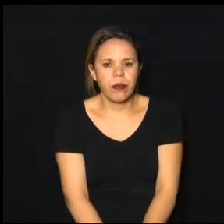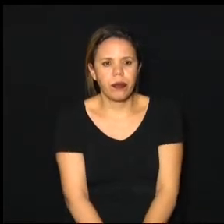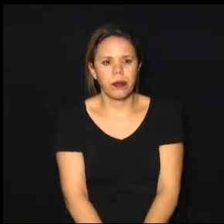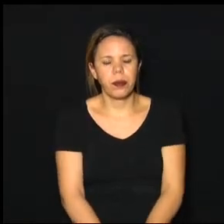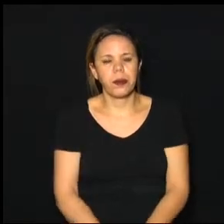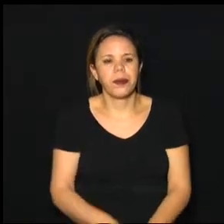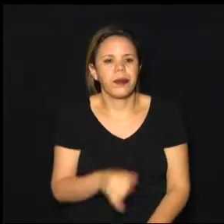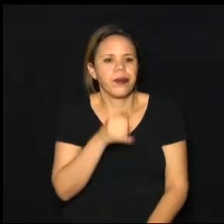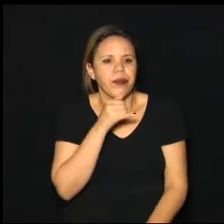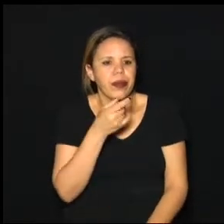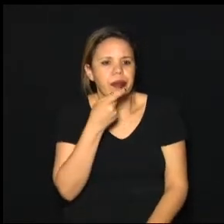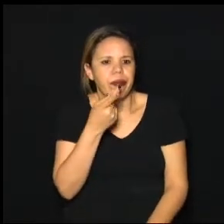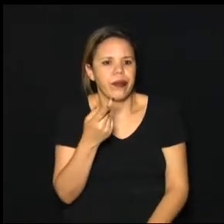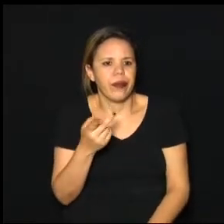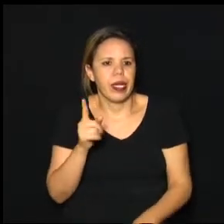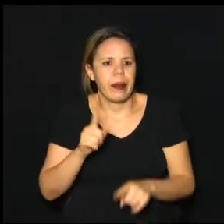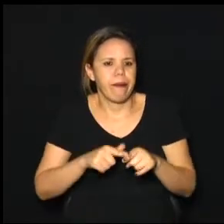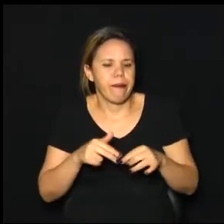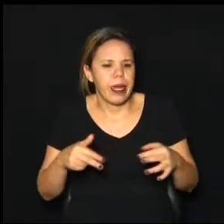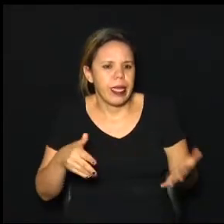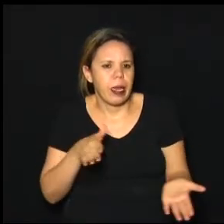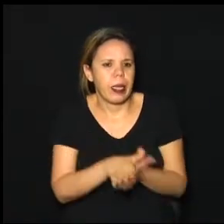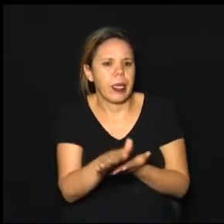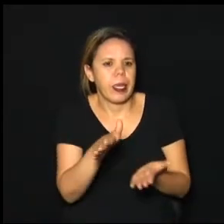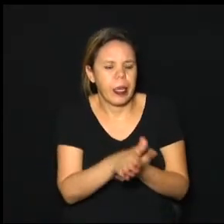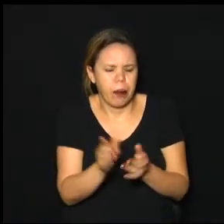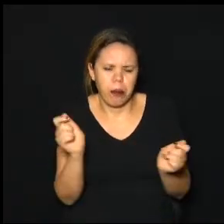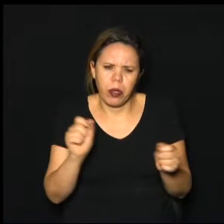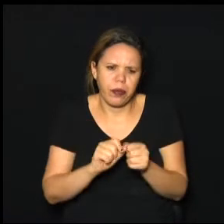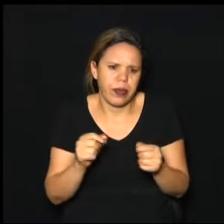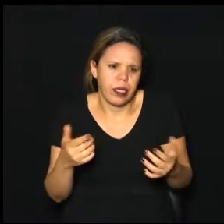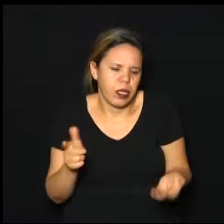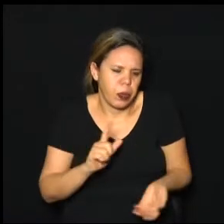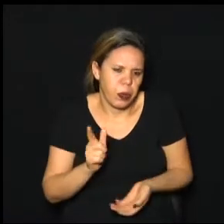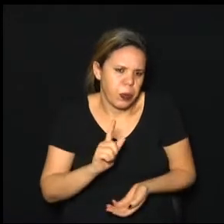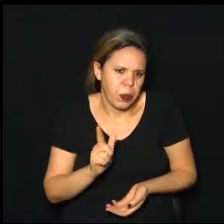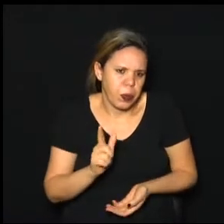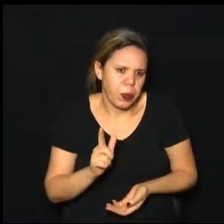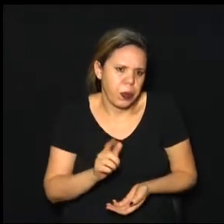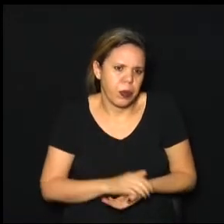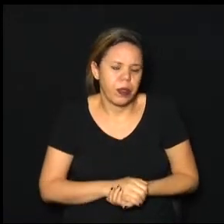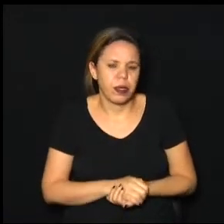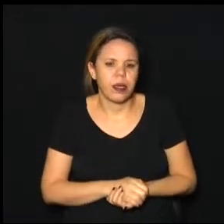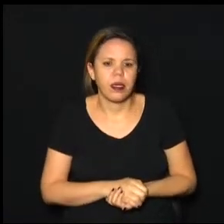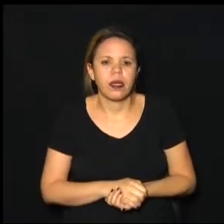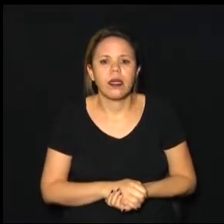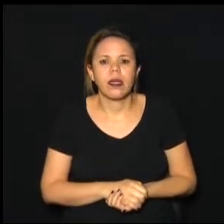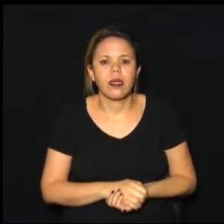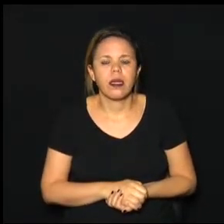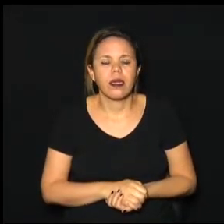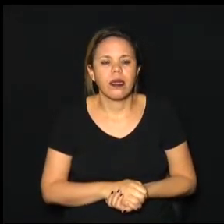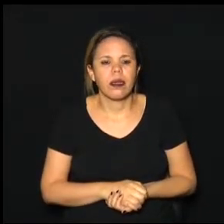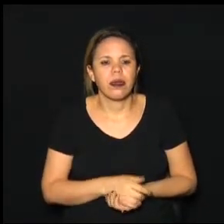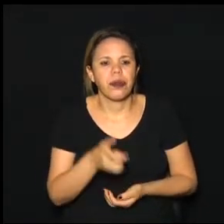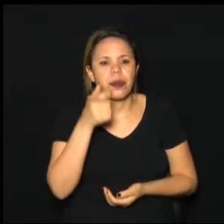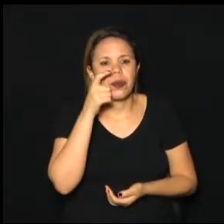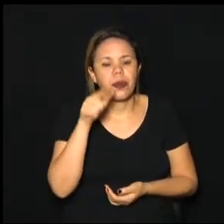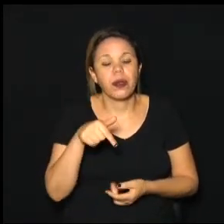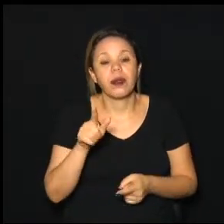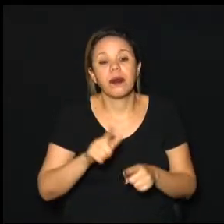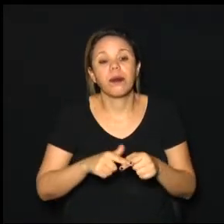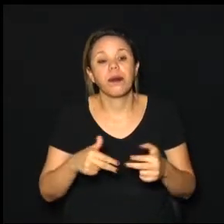Santinho, né? A gente falou agora há pouco, material gráfico. Pode fazer? Pode fazer, lógico que pode fazer. Agora veja, esse